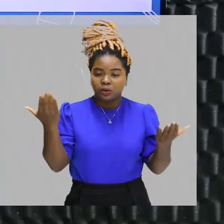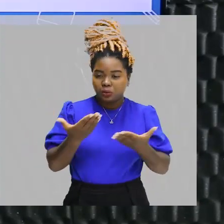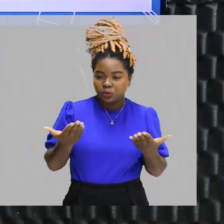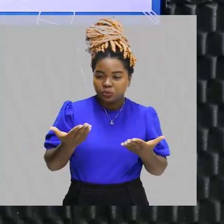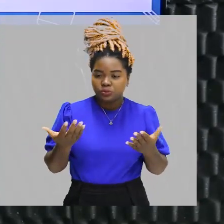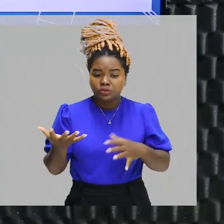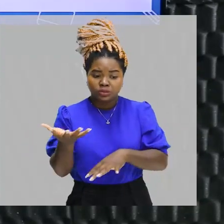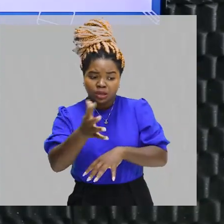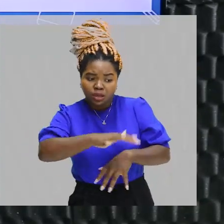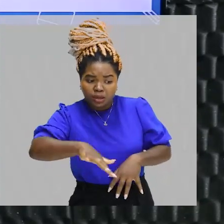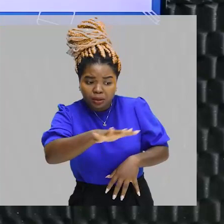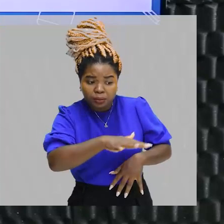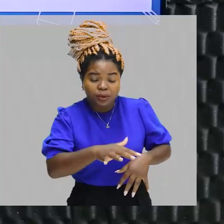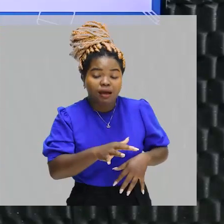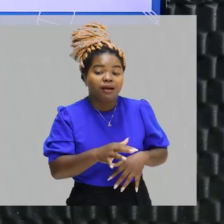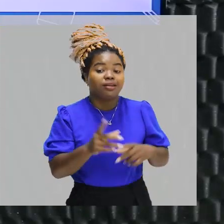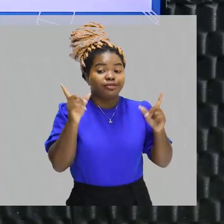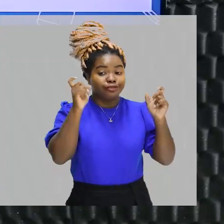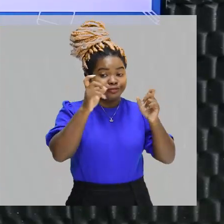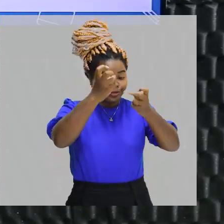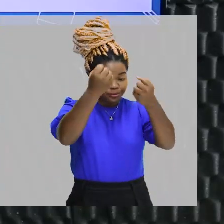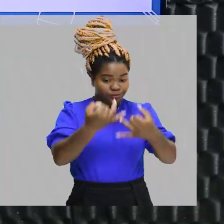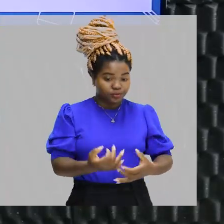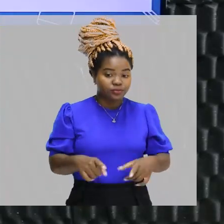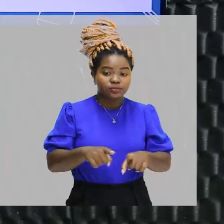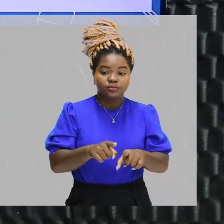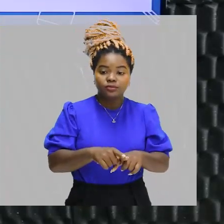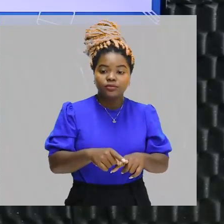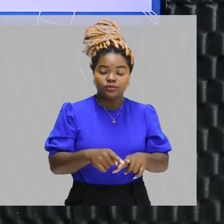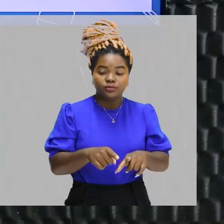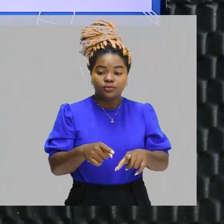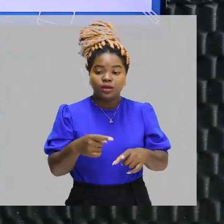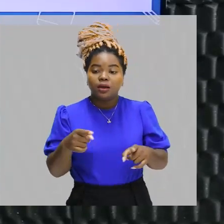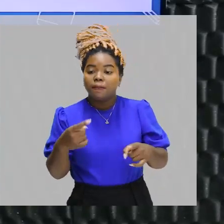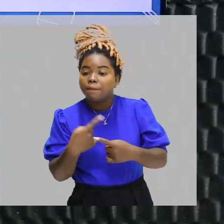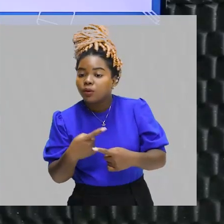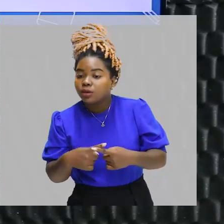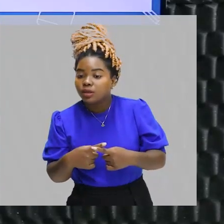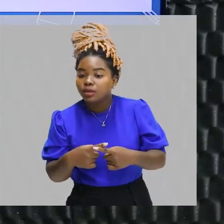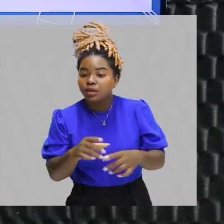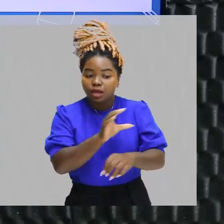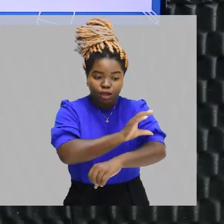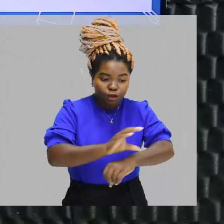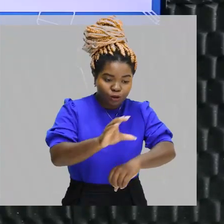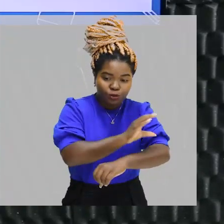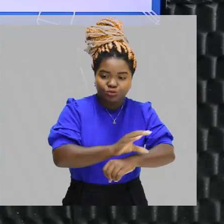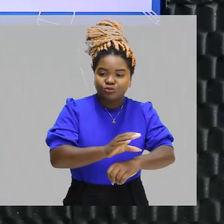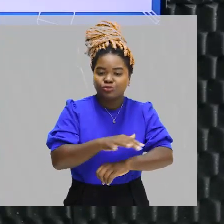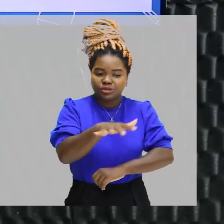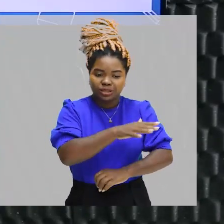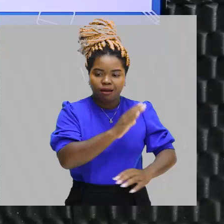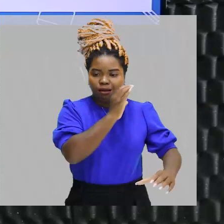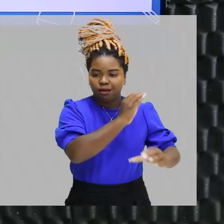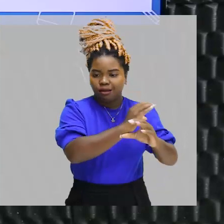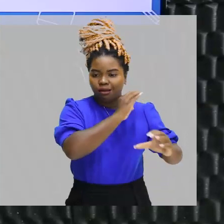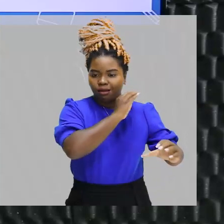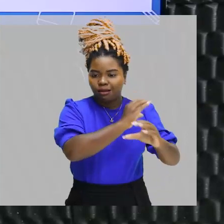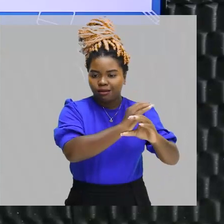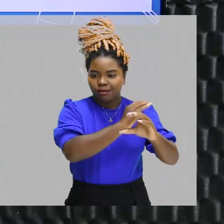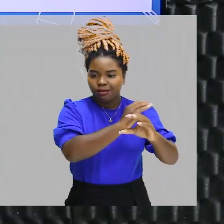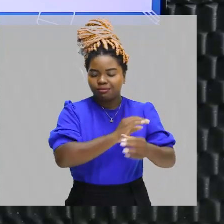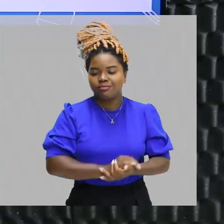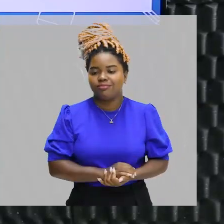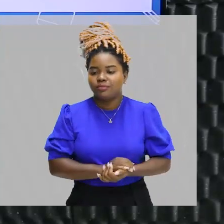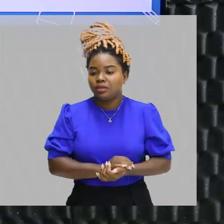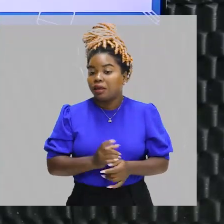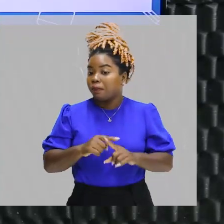a arquitetura é um curso, geralmente, da área de engenharia, em algumas universidades e faculdades do mundo inteiro.